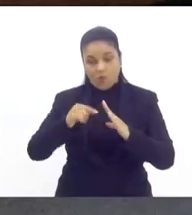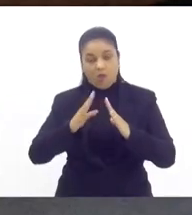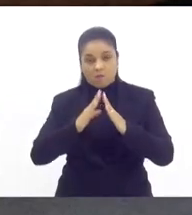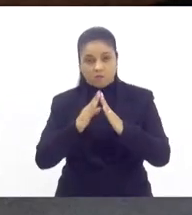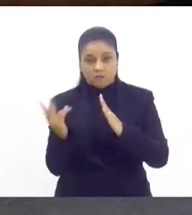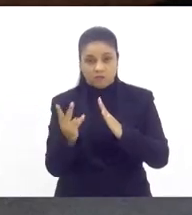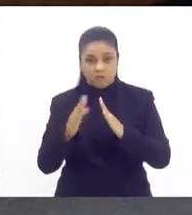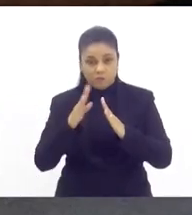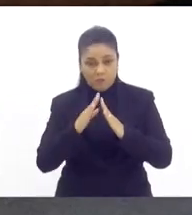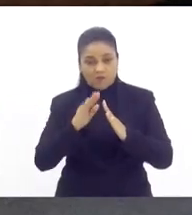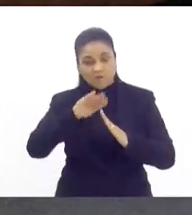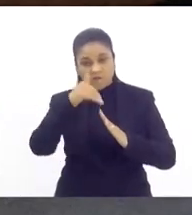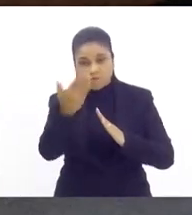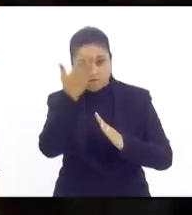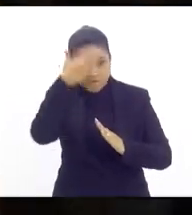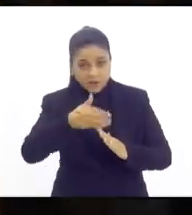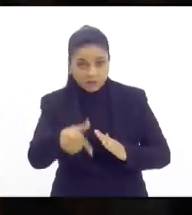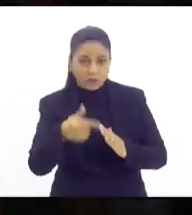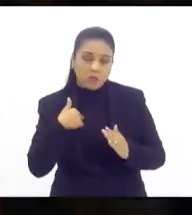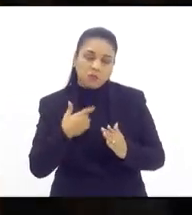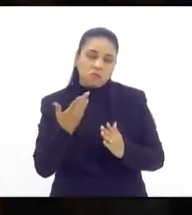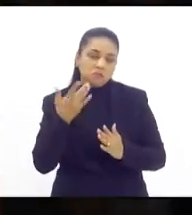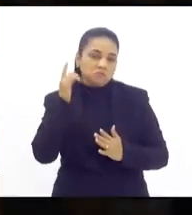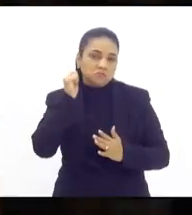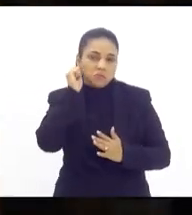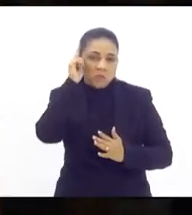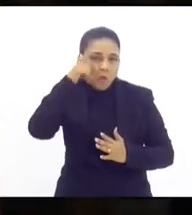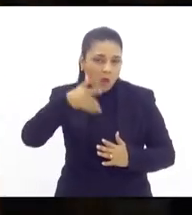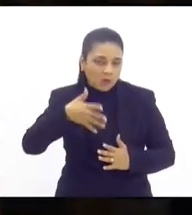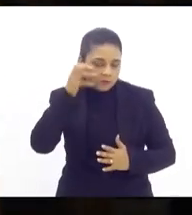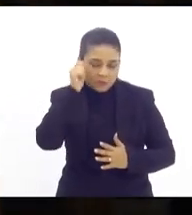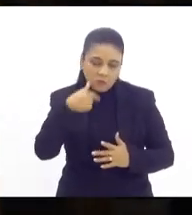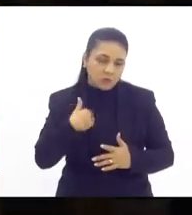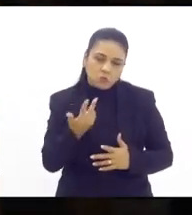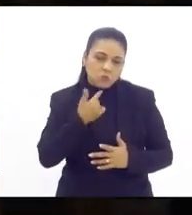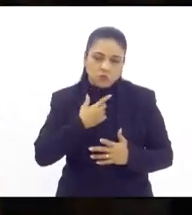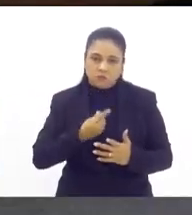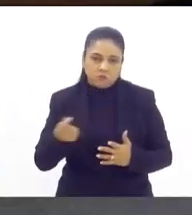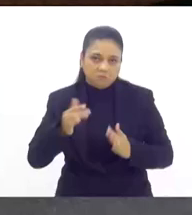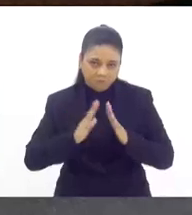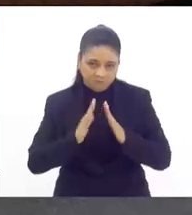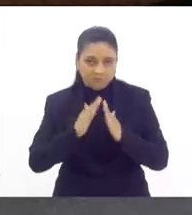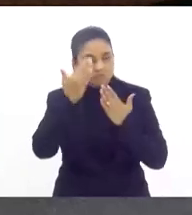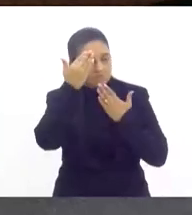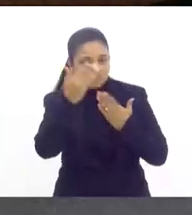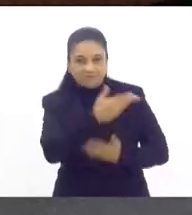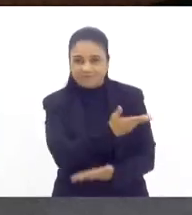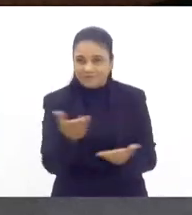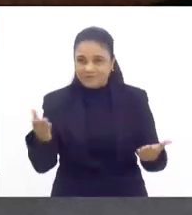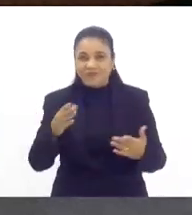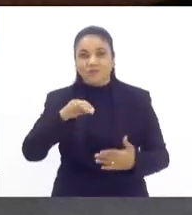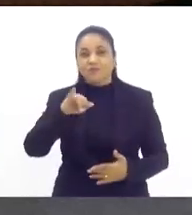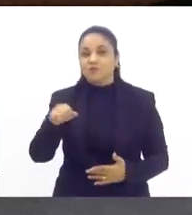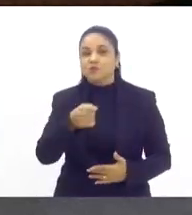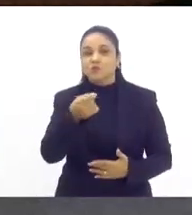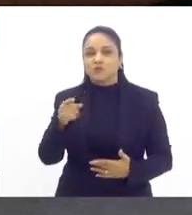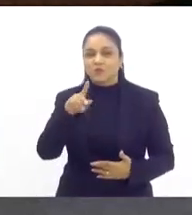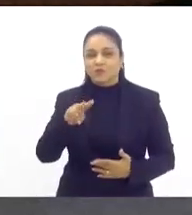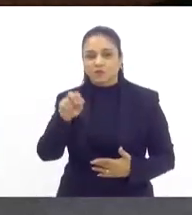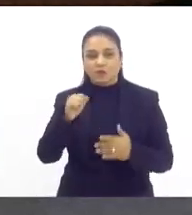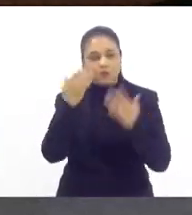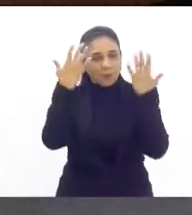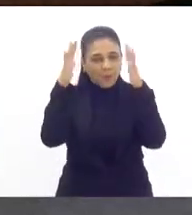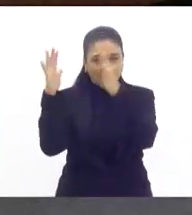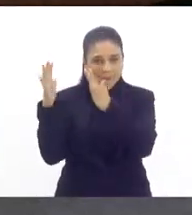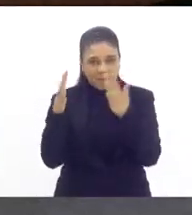mas eu não consigo sair de casa tá bom muito obrigado a todos Obrigado João Vitor a quem eu peço aplausos Vamos